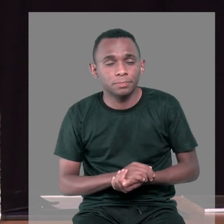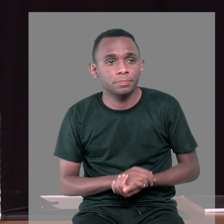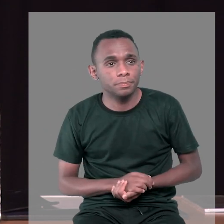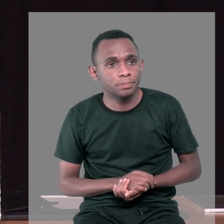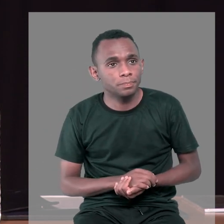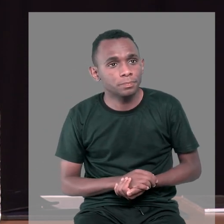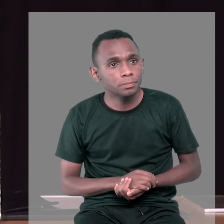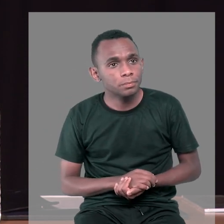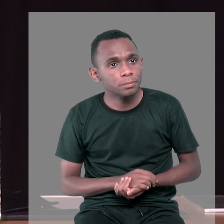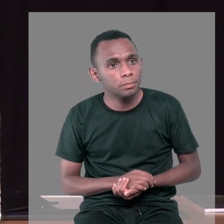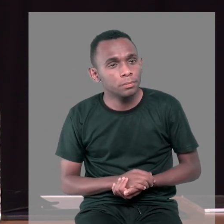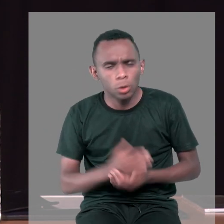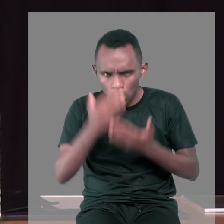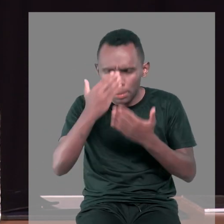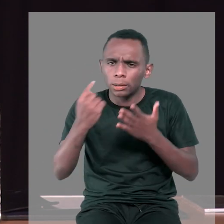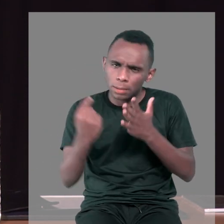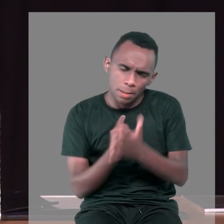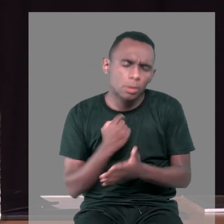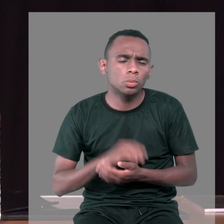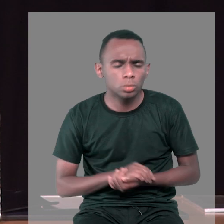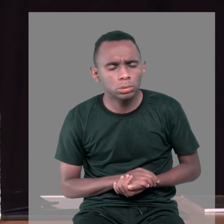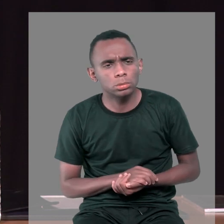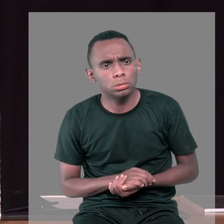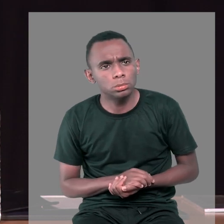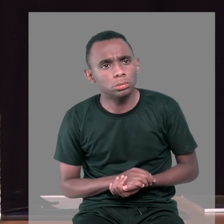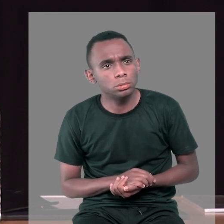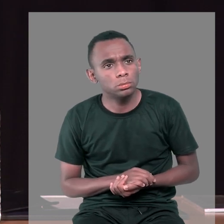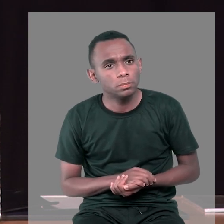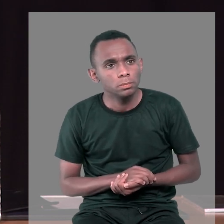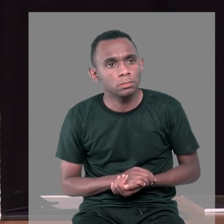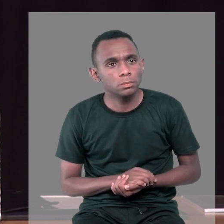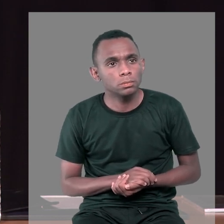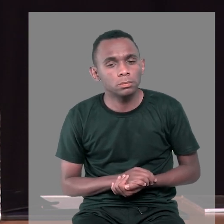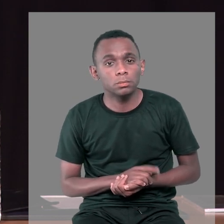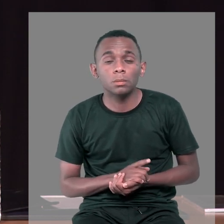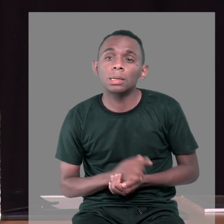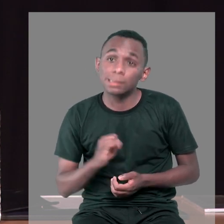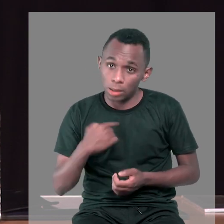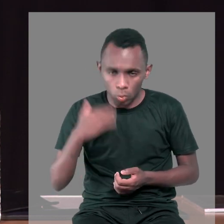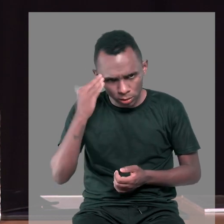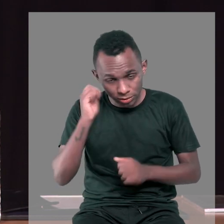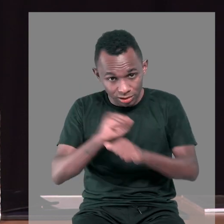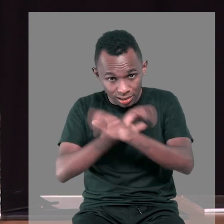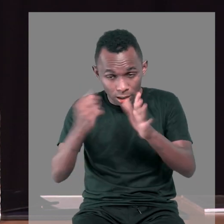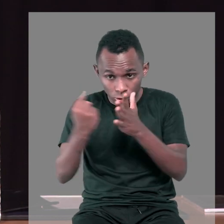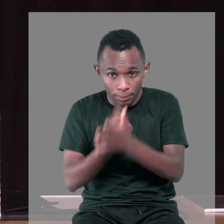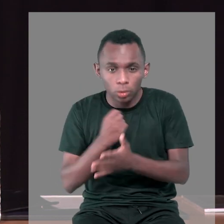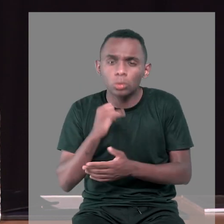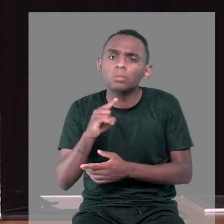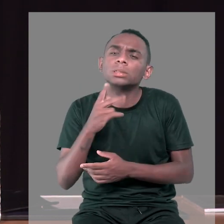entendi corretamente a sua pergunta, isso que você está chamando do analfabeto funcional tem forte relação com a ausência de